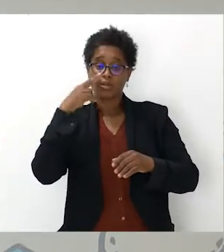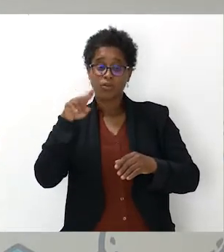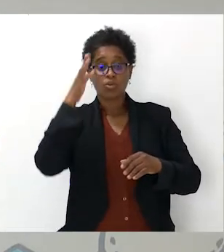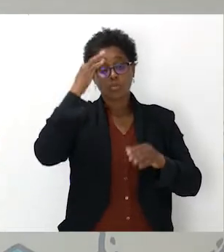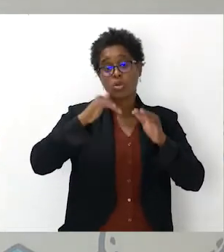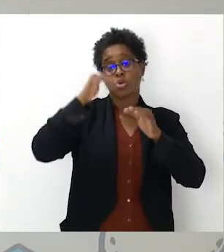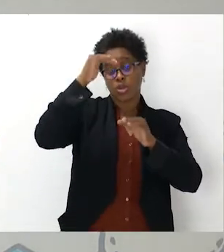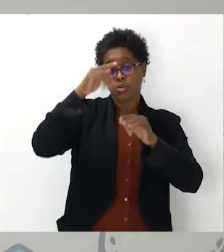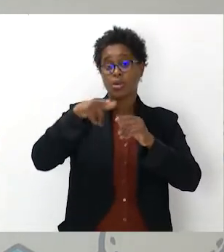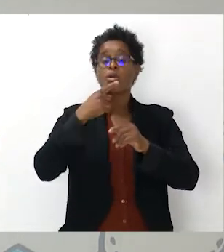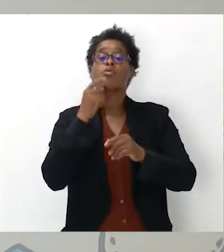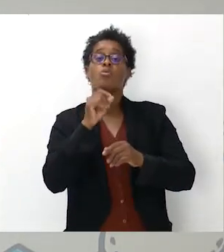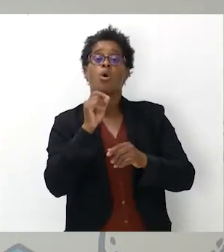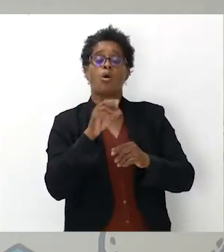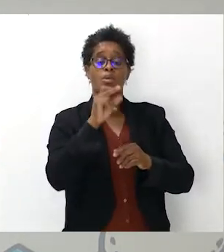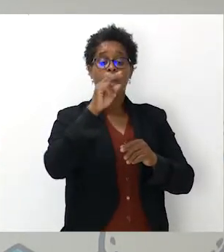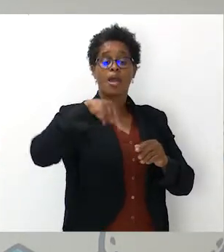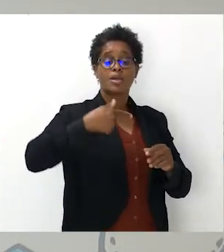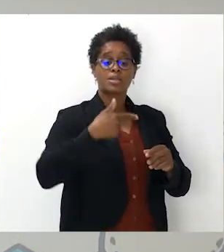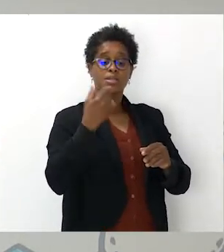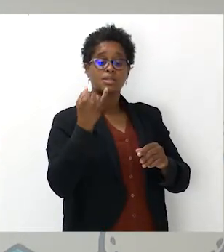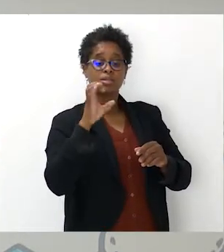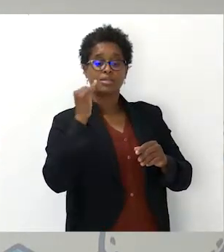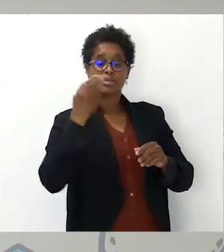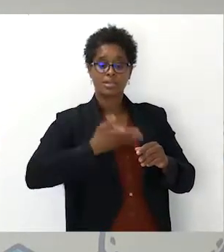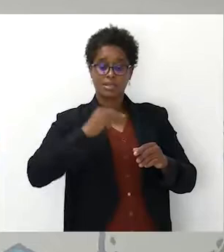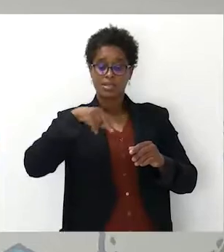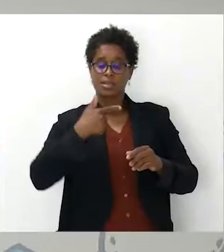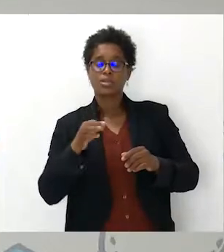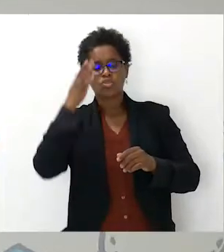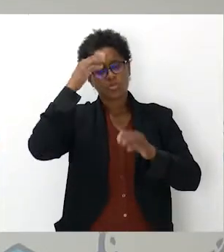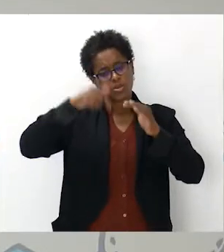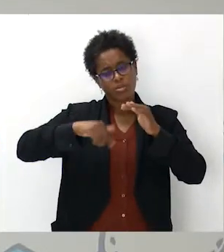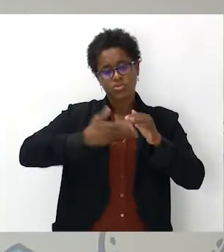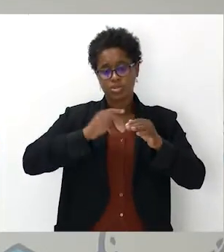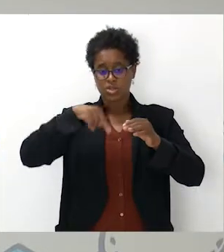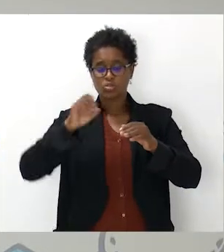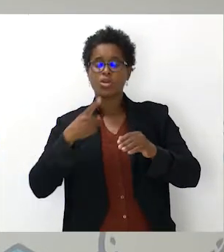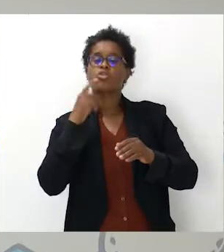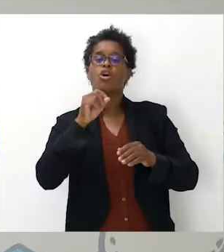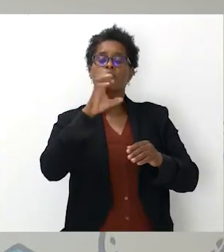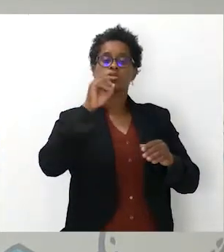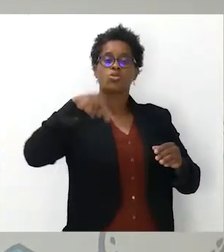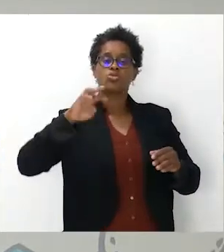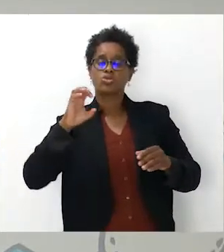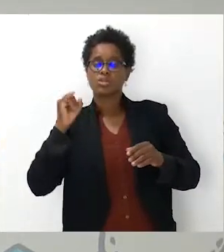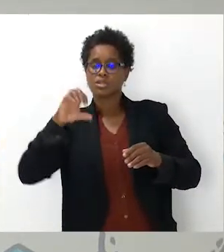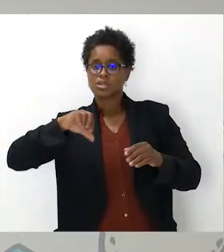numerador é chamado de antecedente e o denominador é chamado de consequente. Já